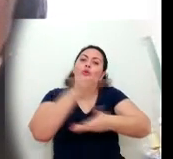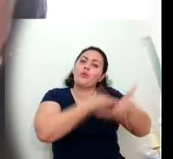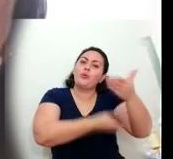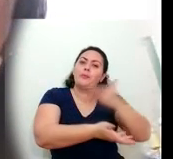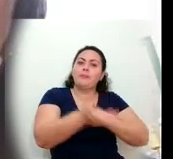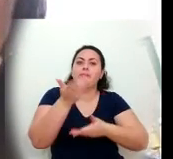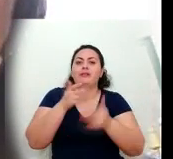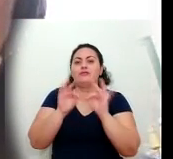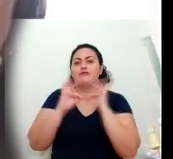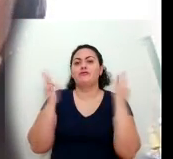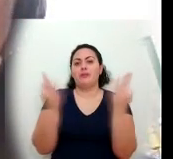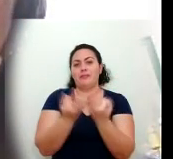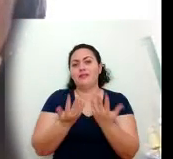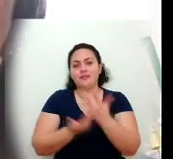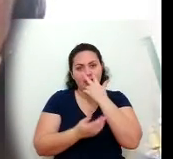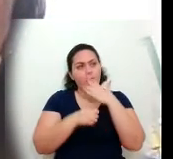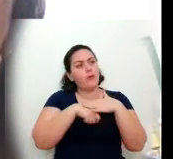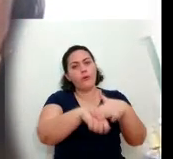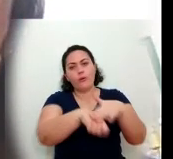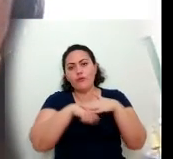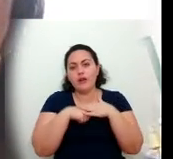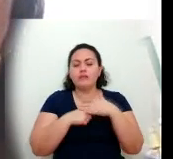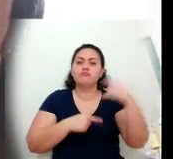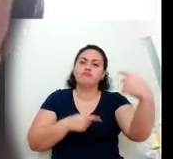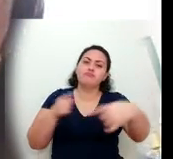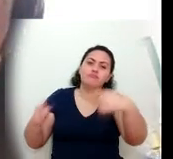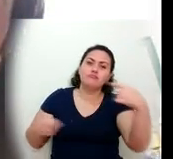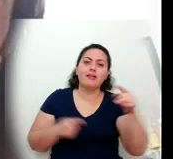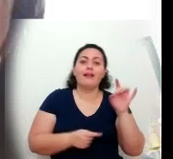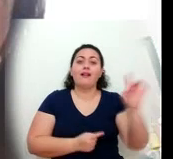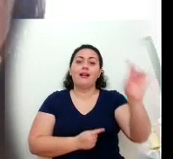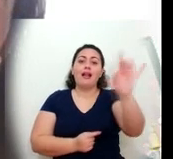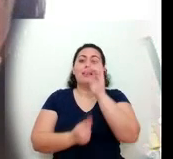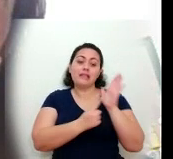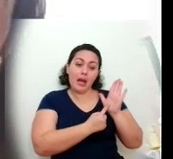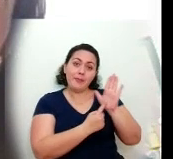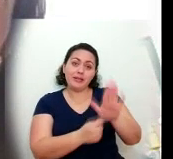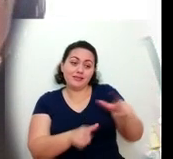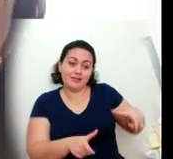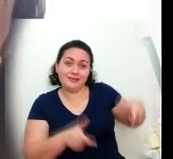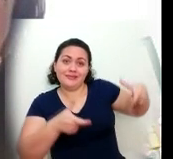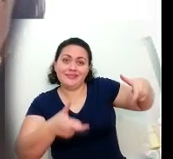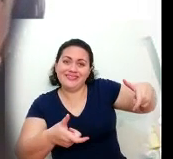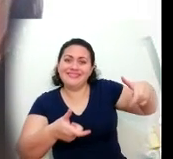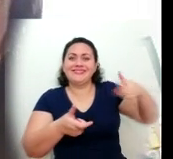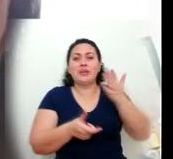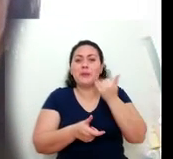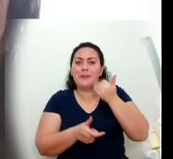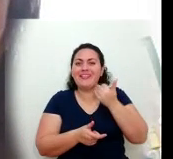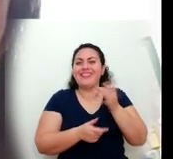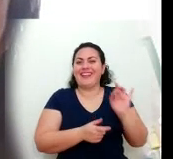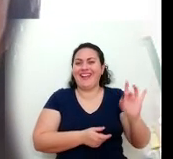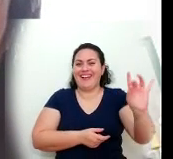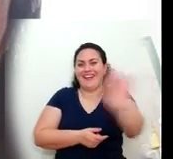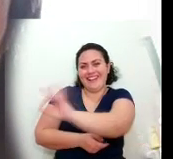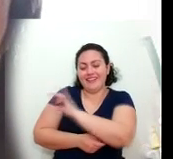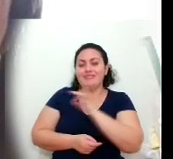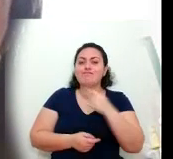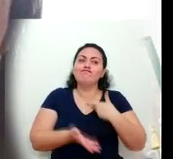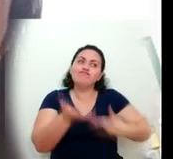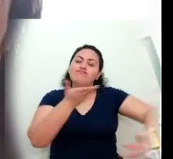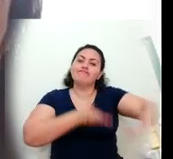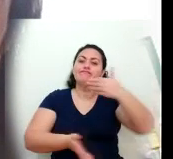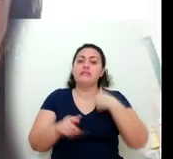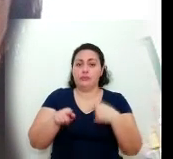em família, enfim, conversando e discutindo coisas, cada um apresentando o seu prato, assim, né? E aí eu